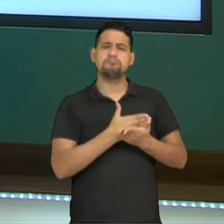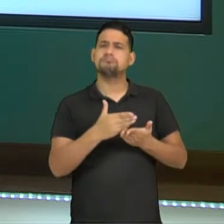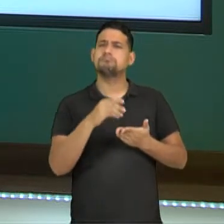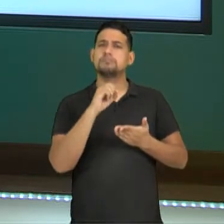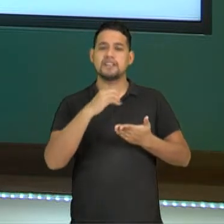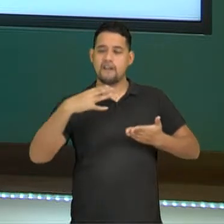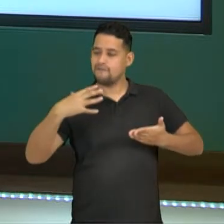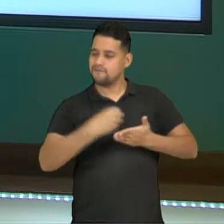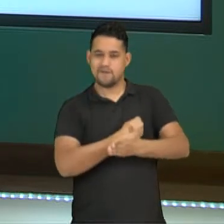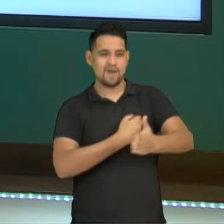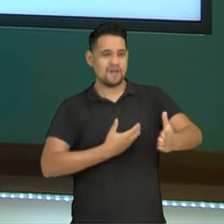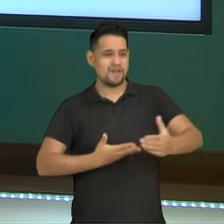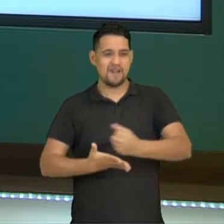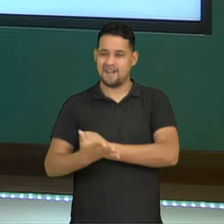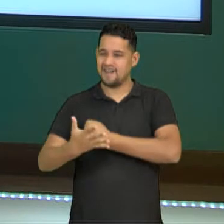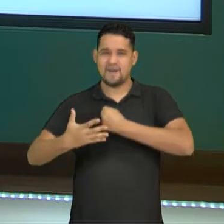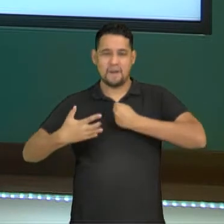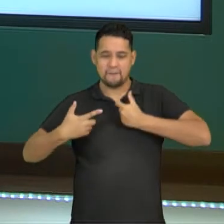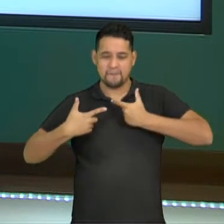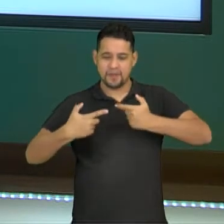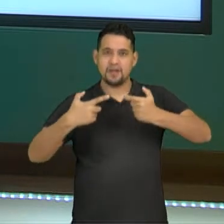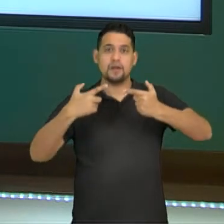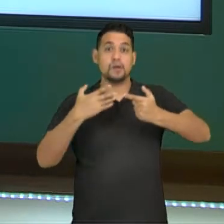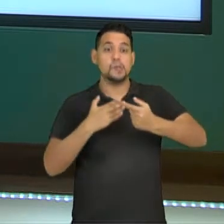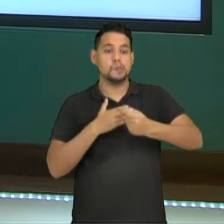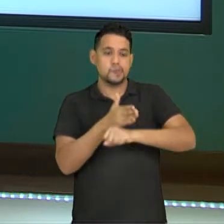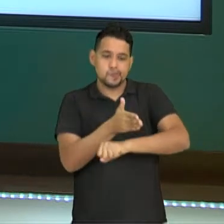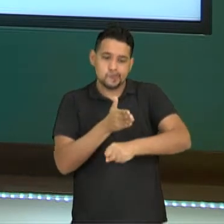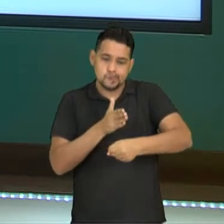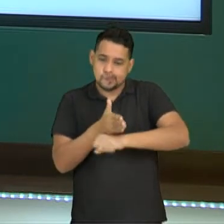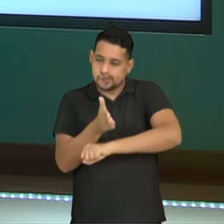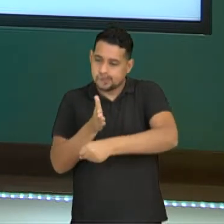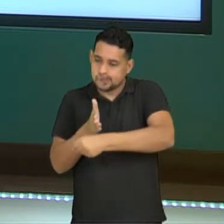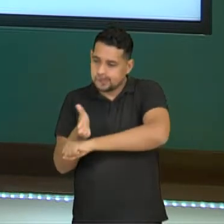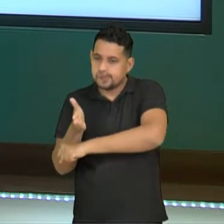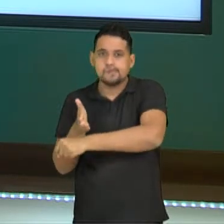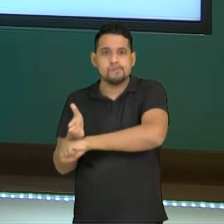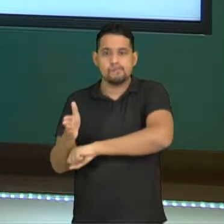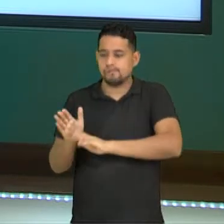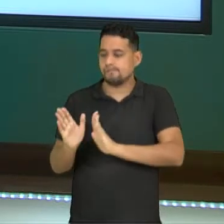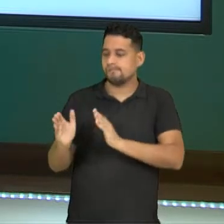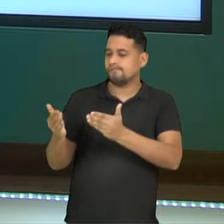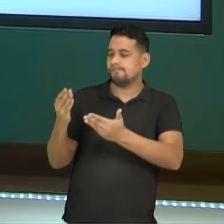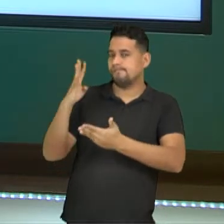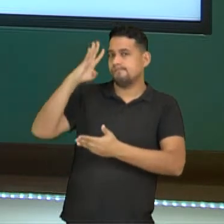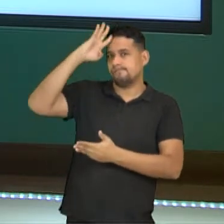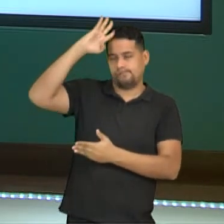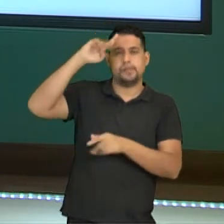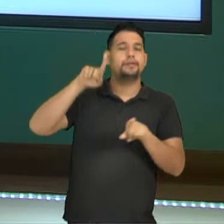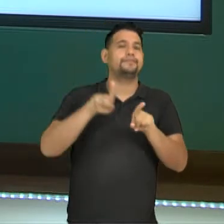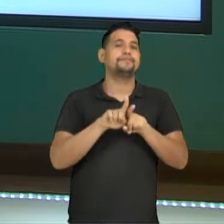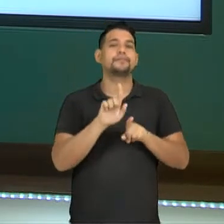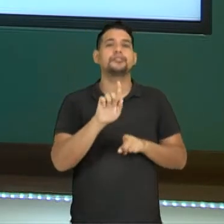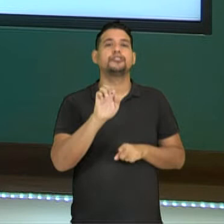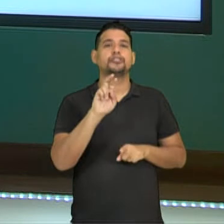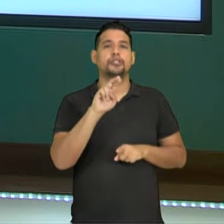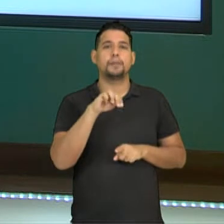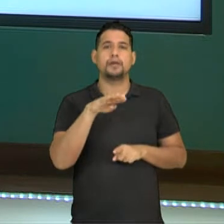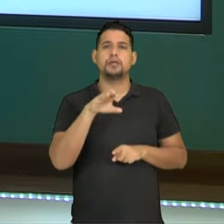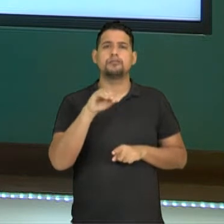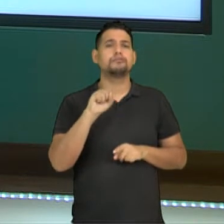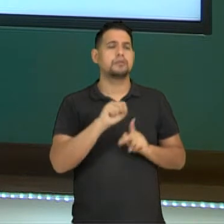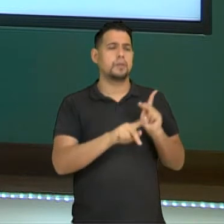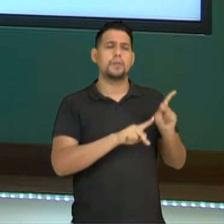a vencer os romanos e começaram a penetrar, a invadir o Império Romano, e os germanos eram considerados